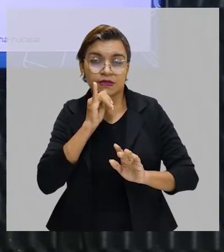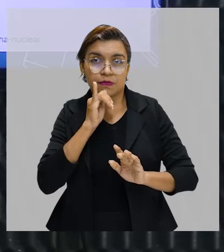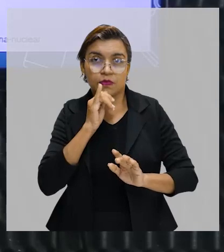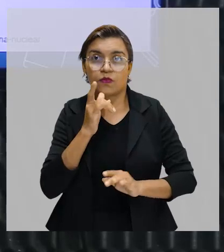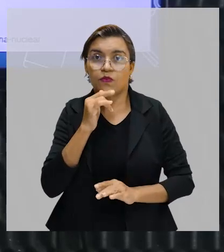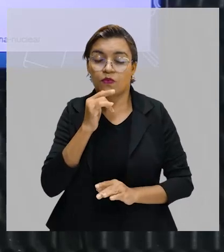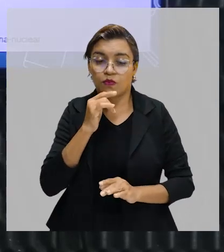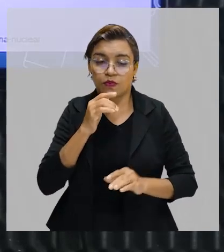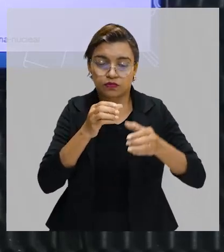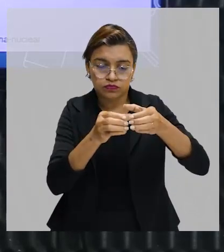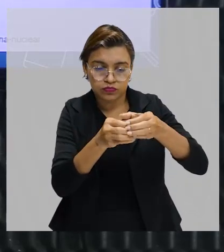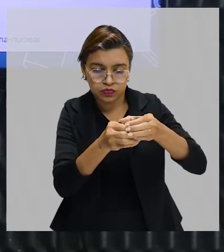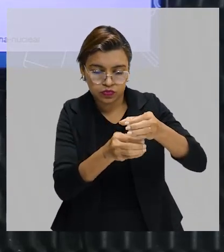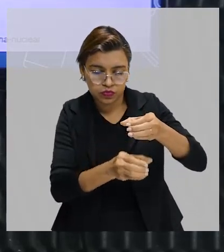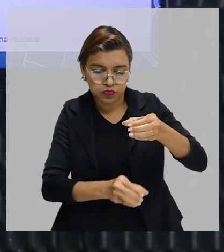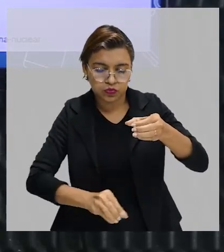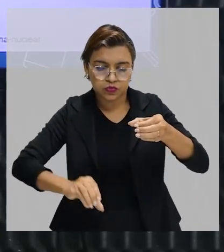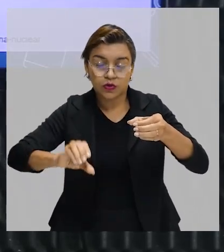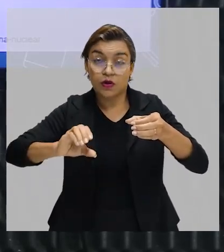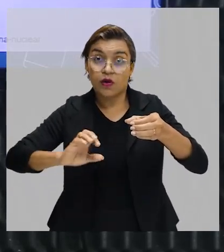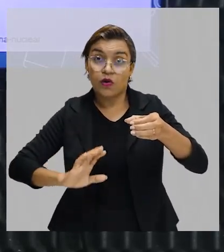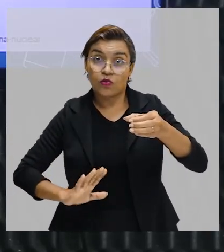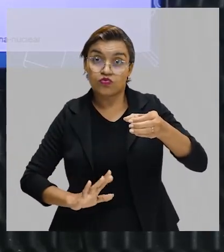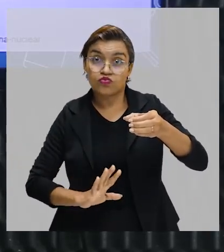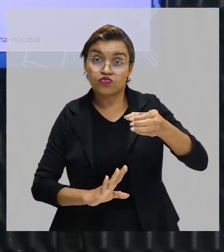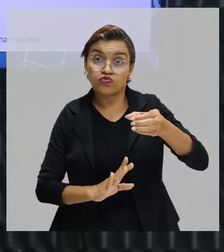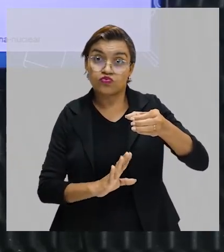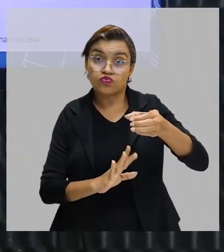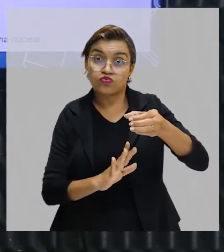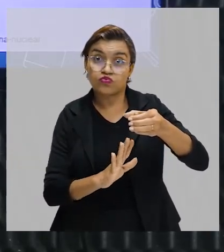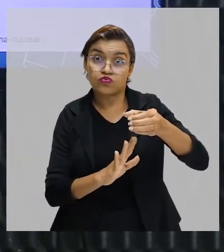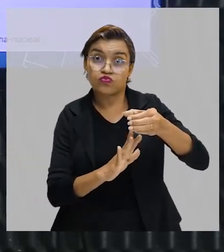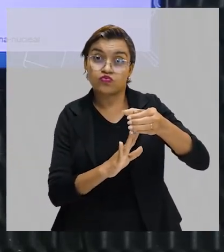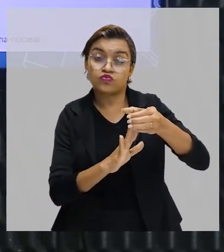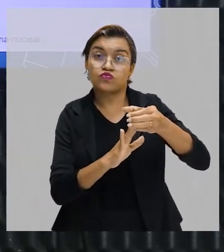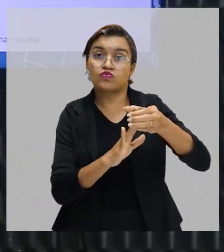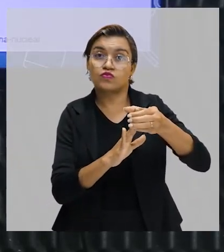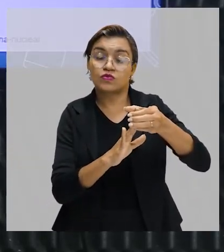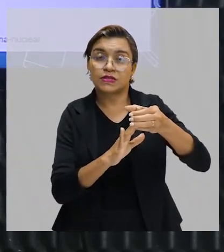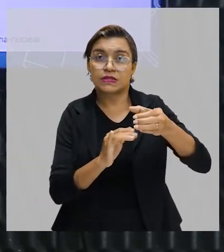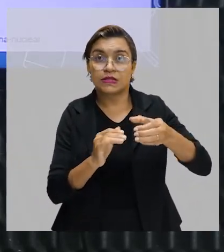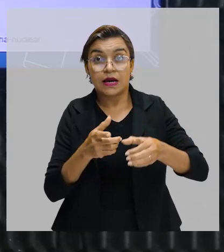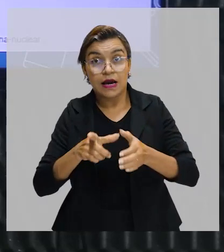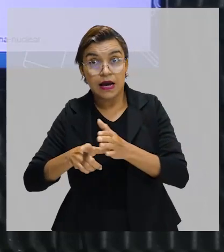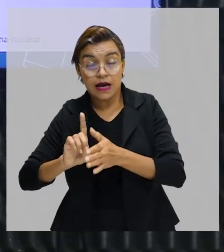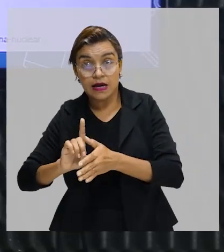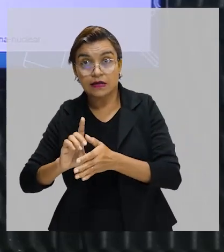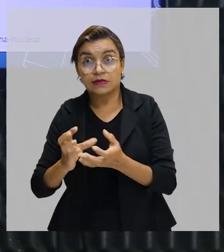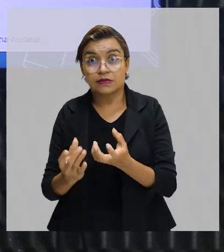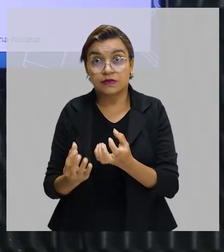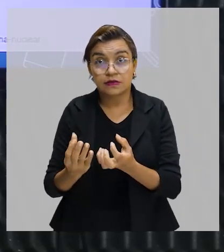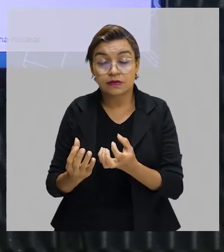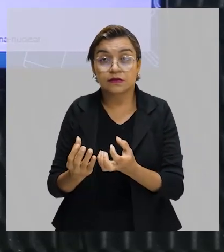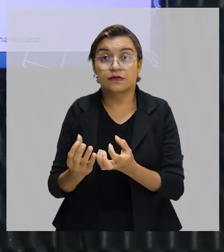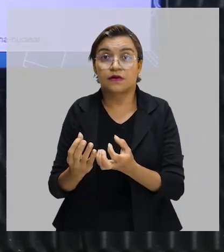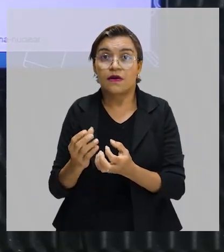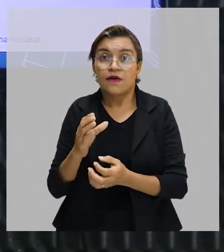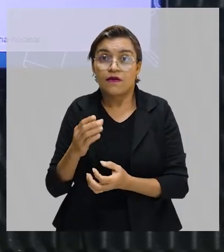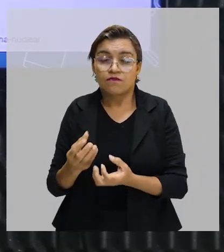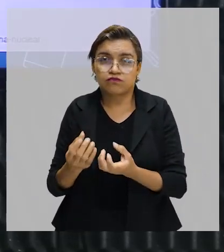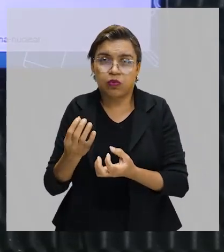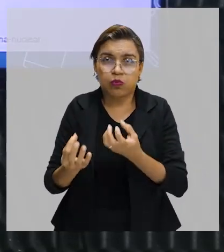água não é água que está dentro do reator, é água que está ali no vaporizador, ela vai ser aquecida, ela vai ferver,